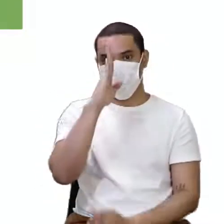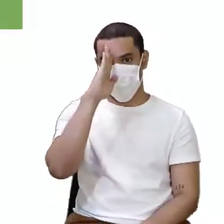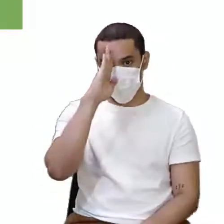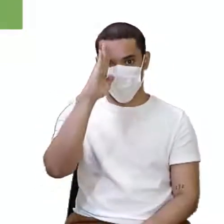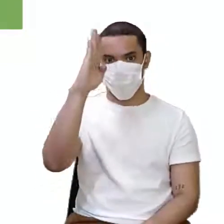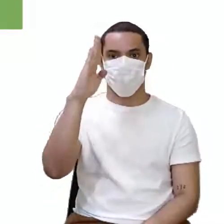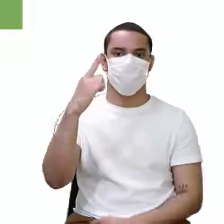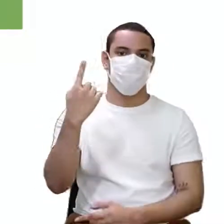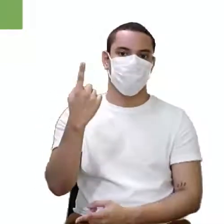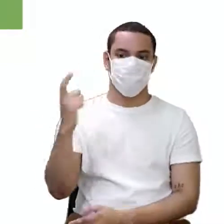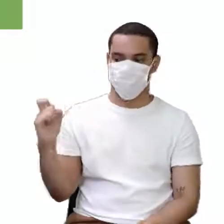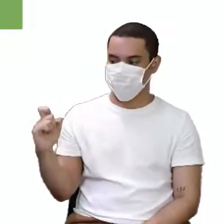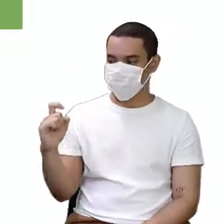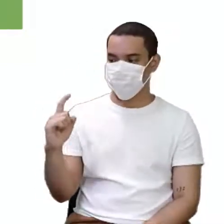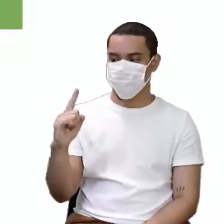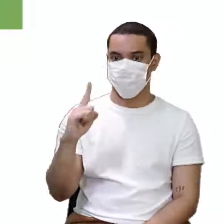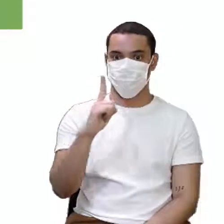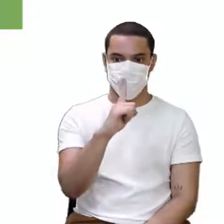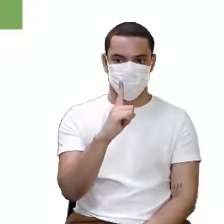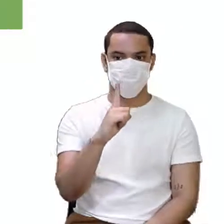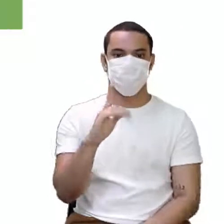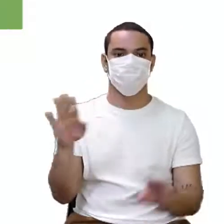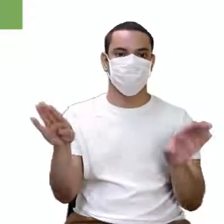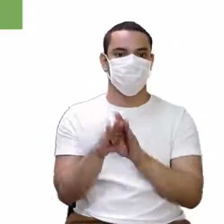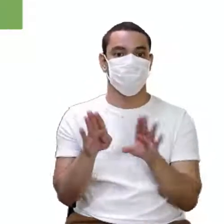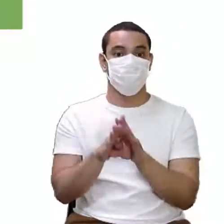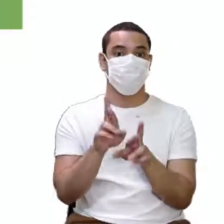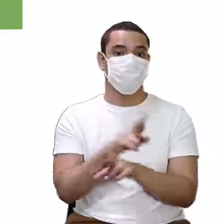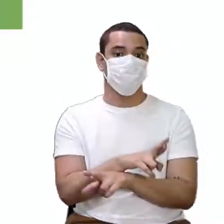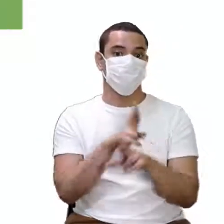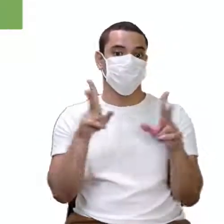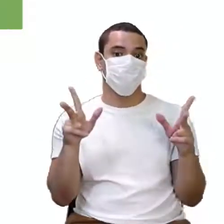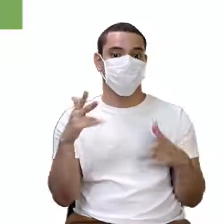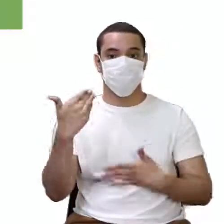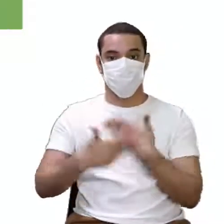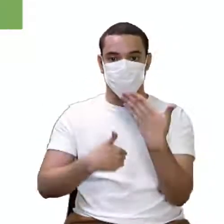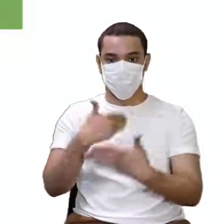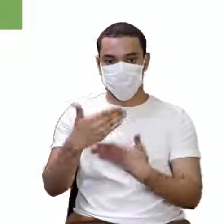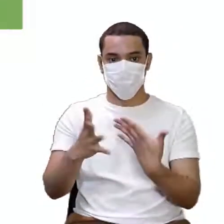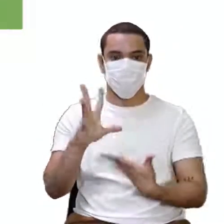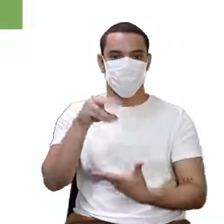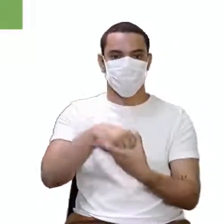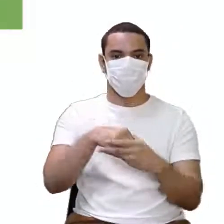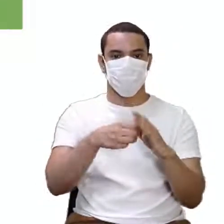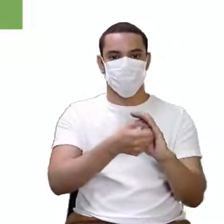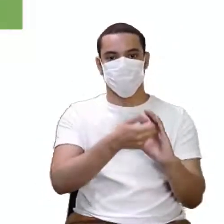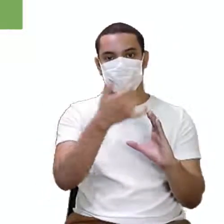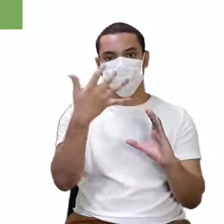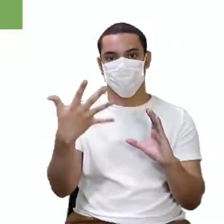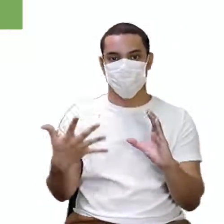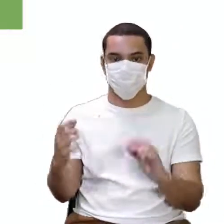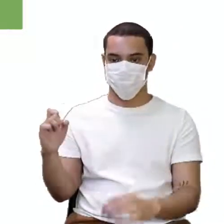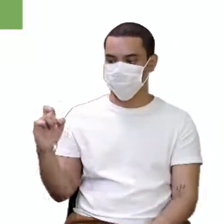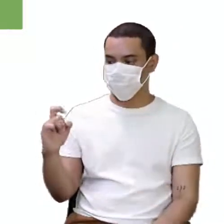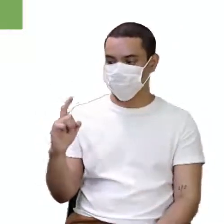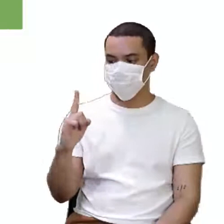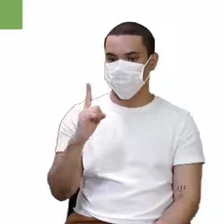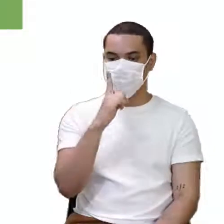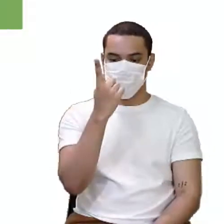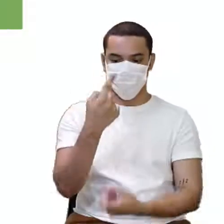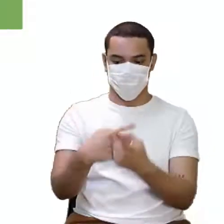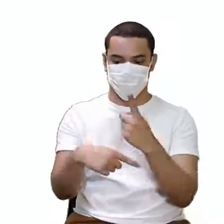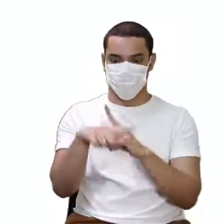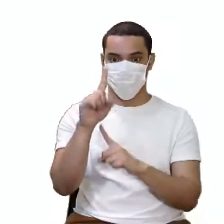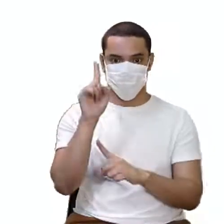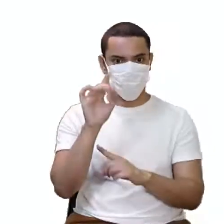é a filogenia. Diferenciar processos relacionados aos caracteres